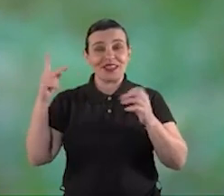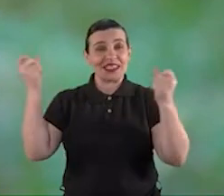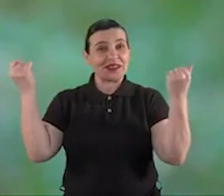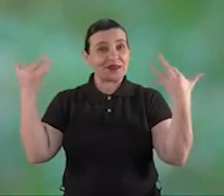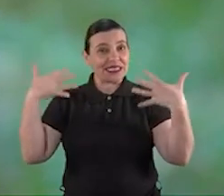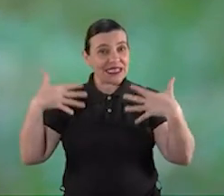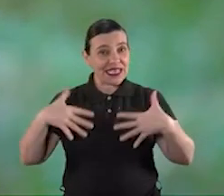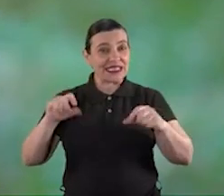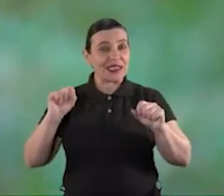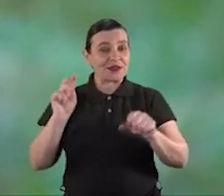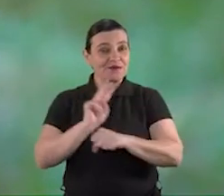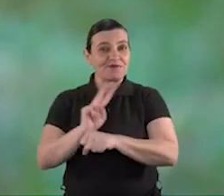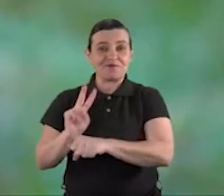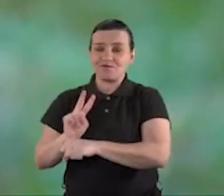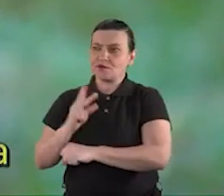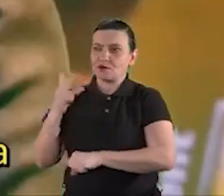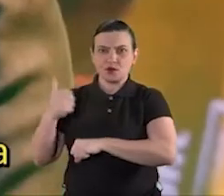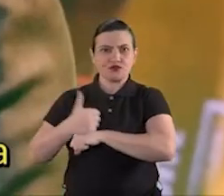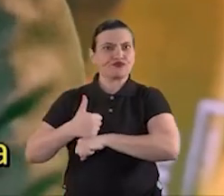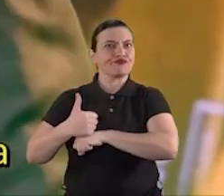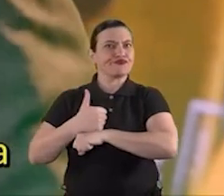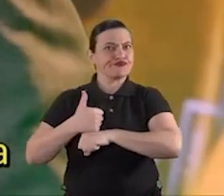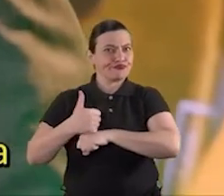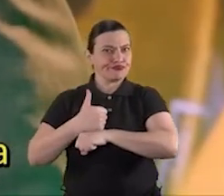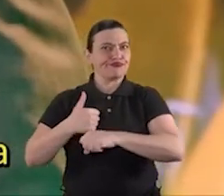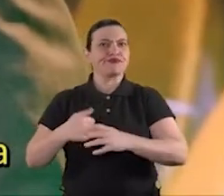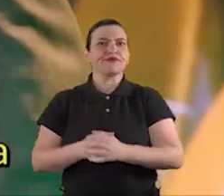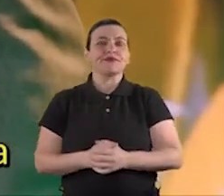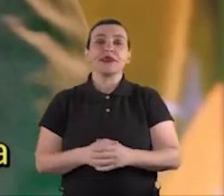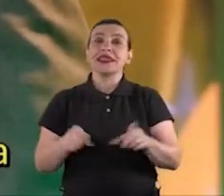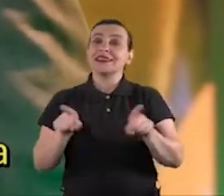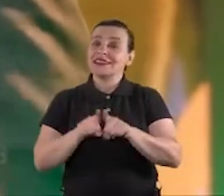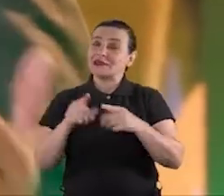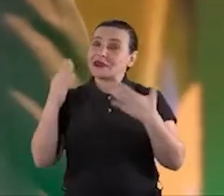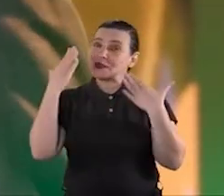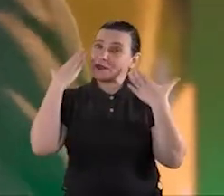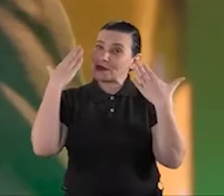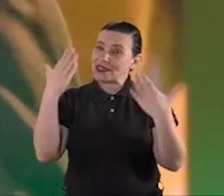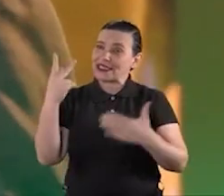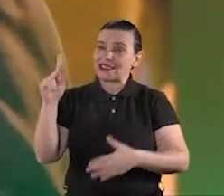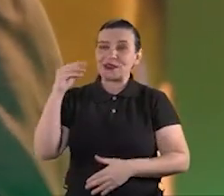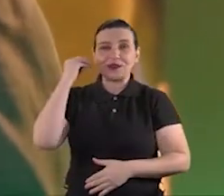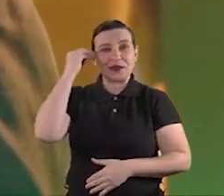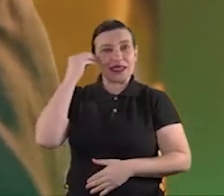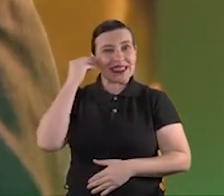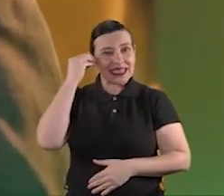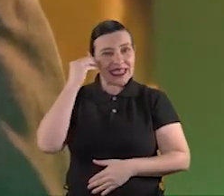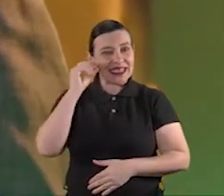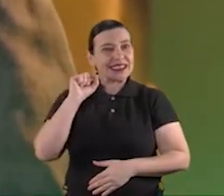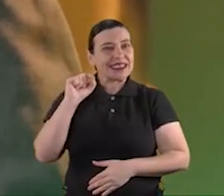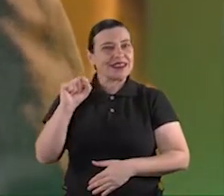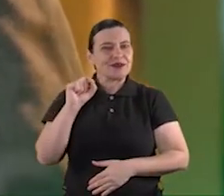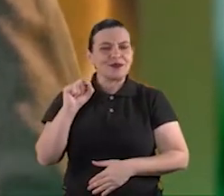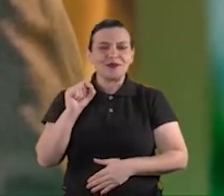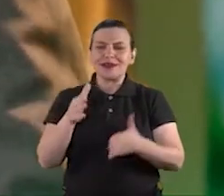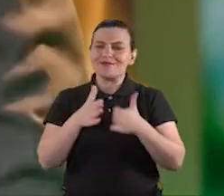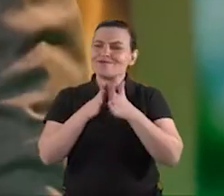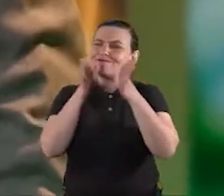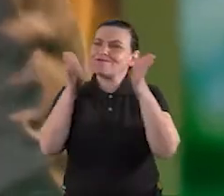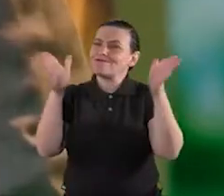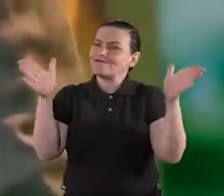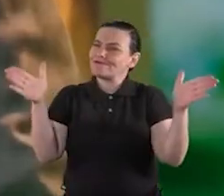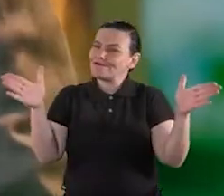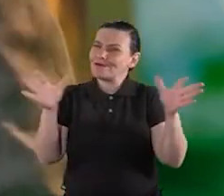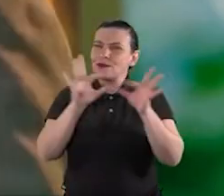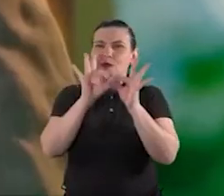explicação dele em relação a imunidade Ele é especialista em uma unidade também sou grato por sua experiência em um sentido muito mais amplo